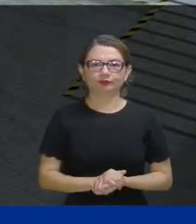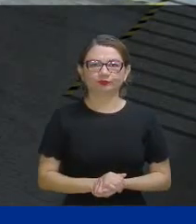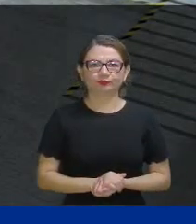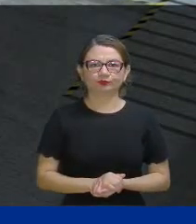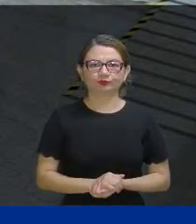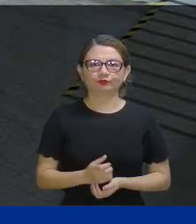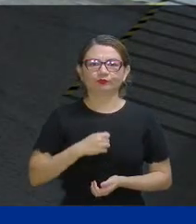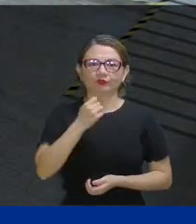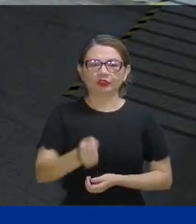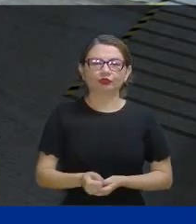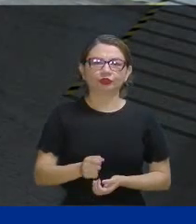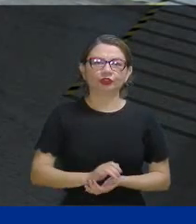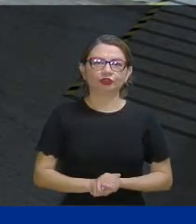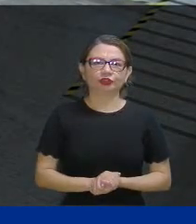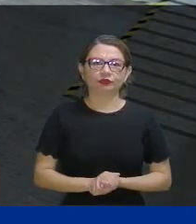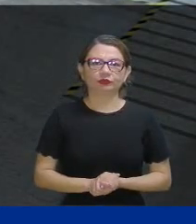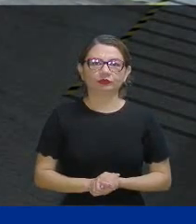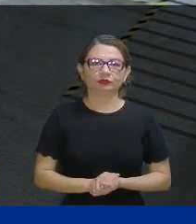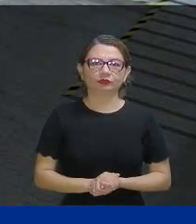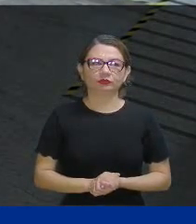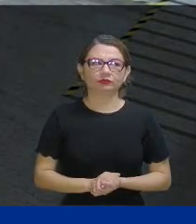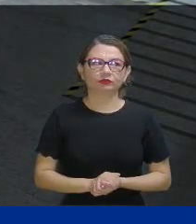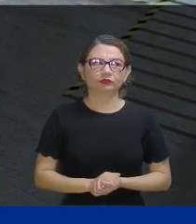presidente. juiz